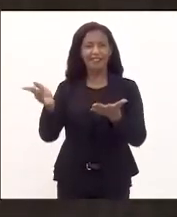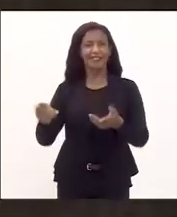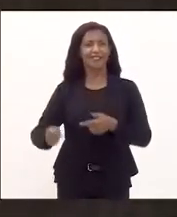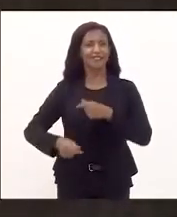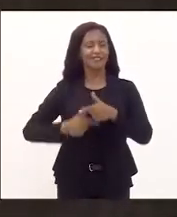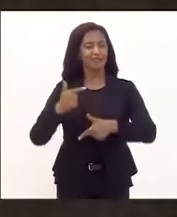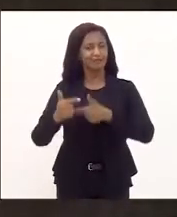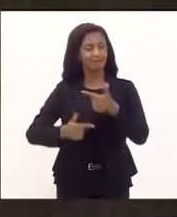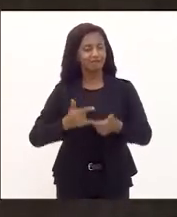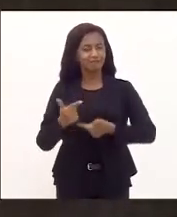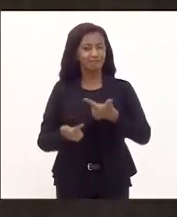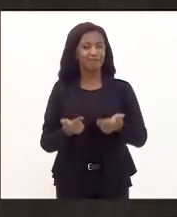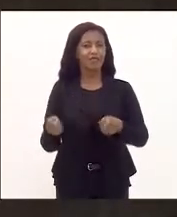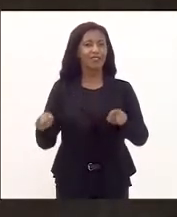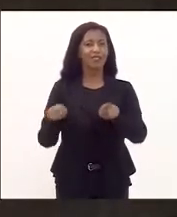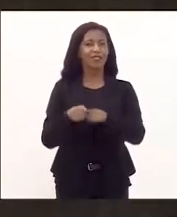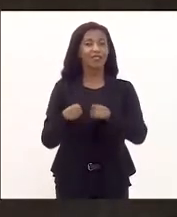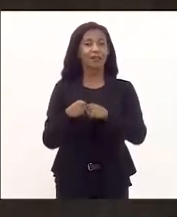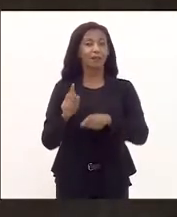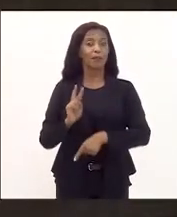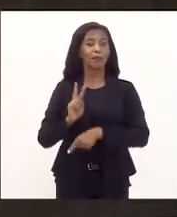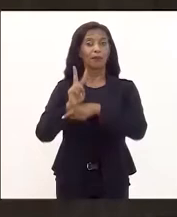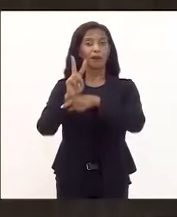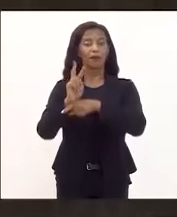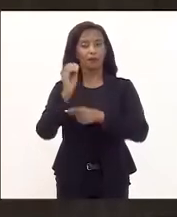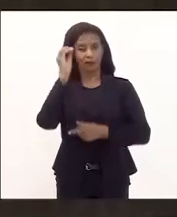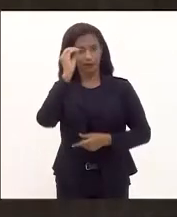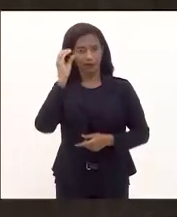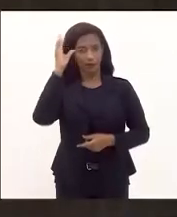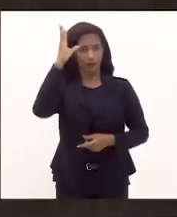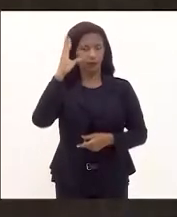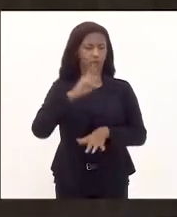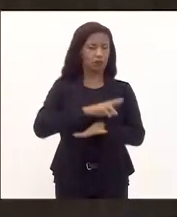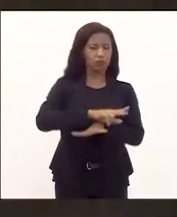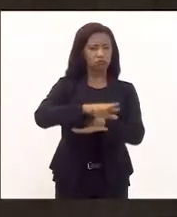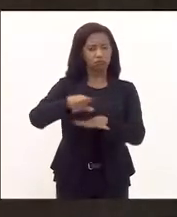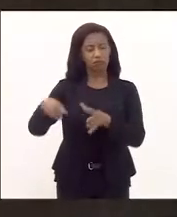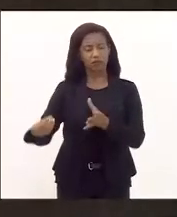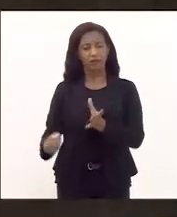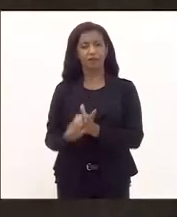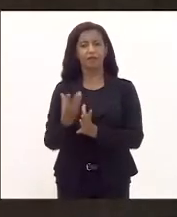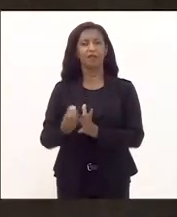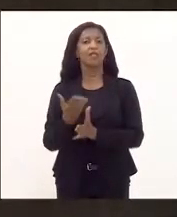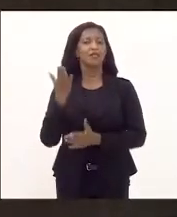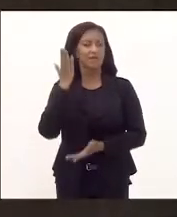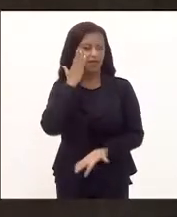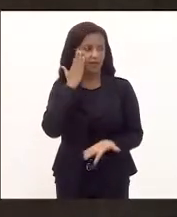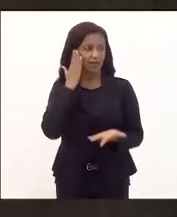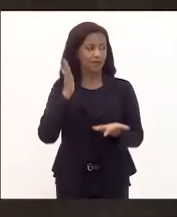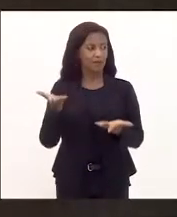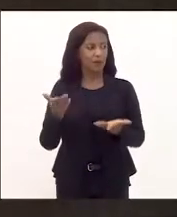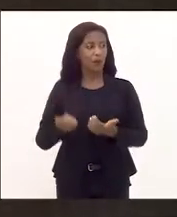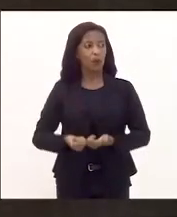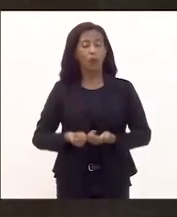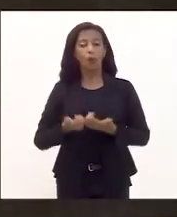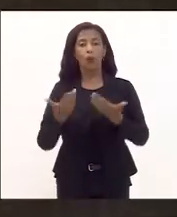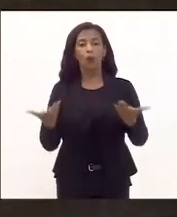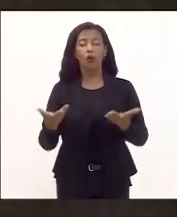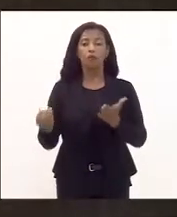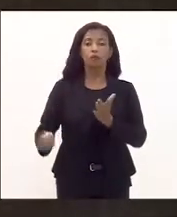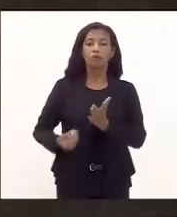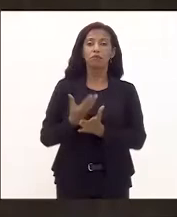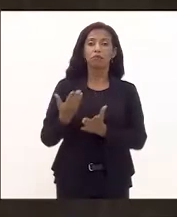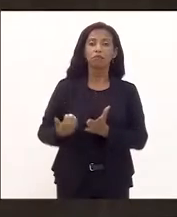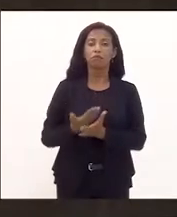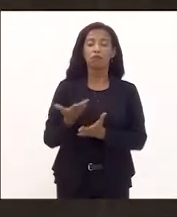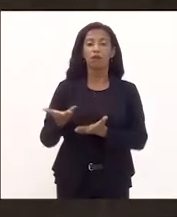e também um grande defensor da cultura, né? Com diversas iniciativas, e sabe bem o quanto essas